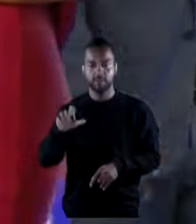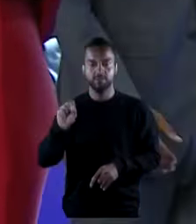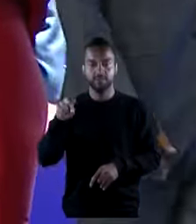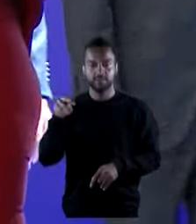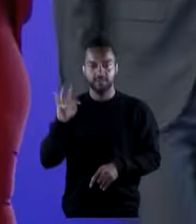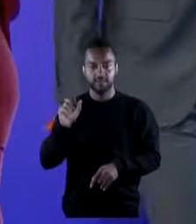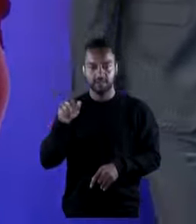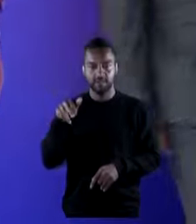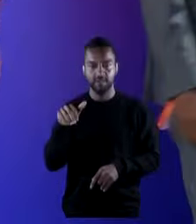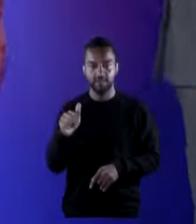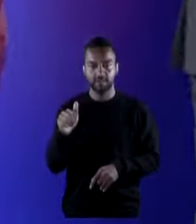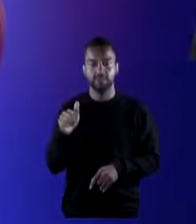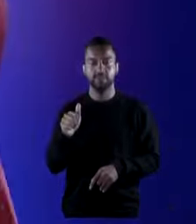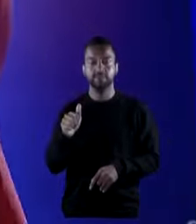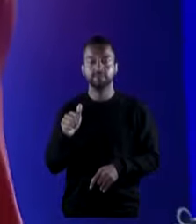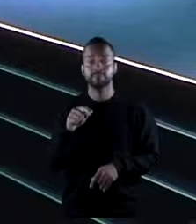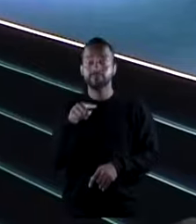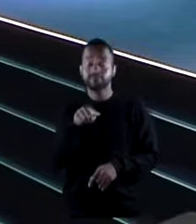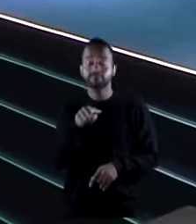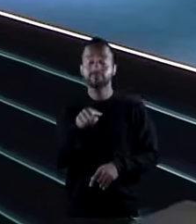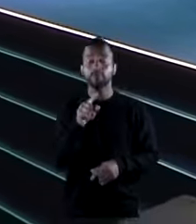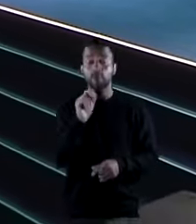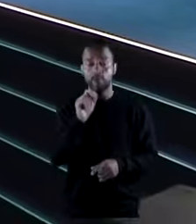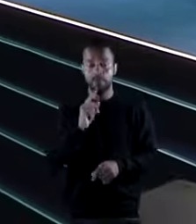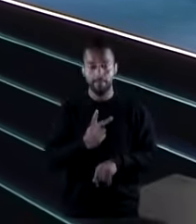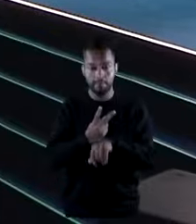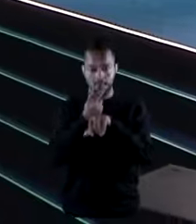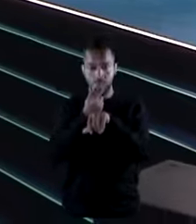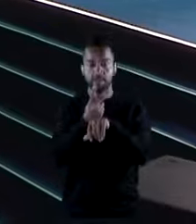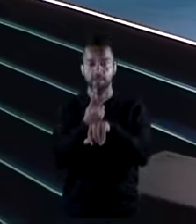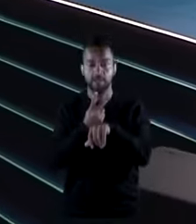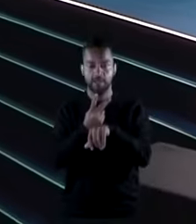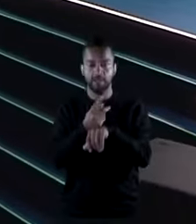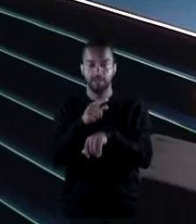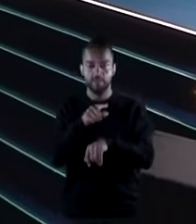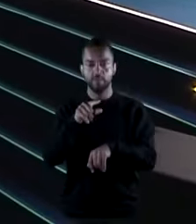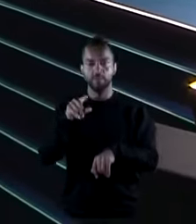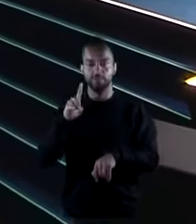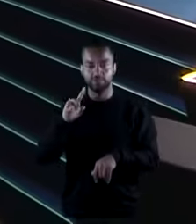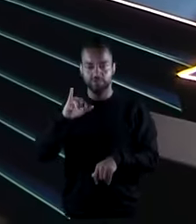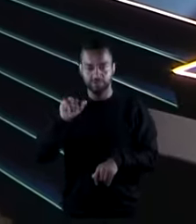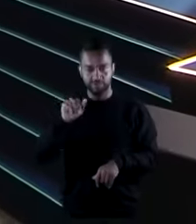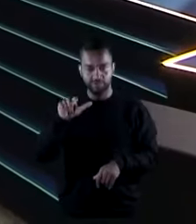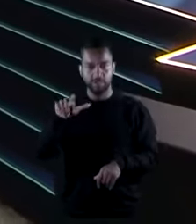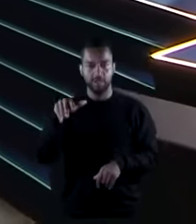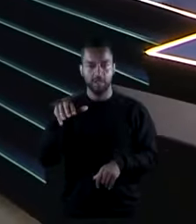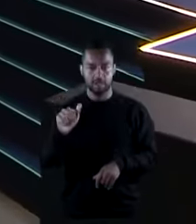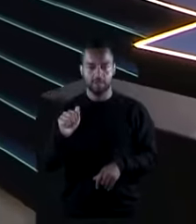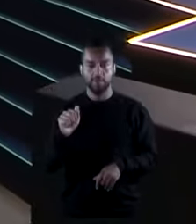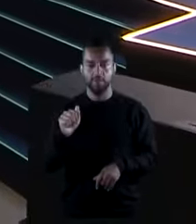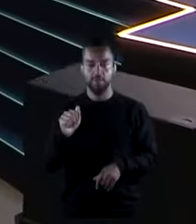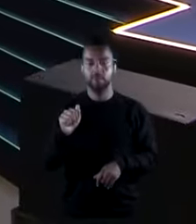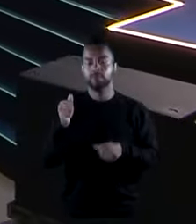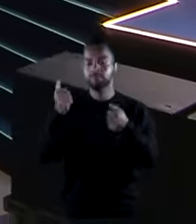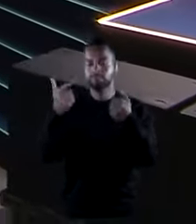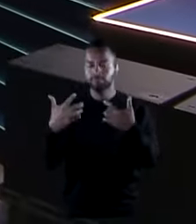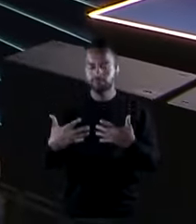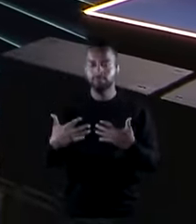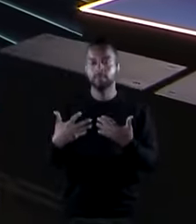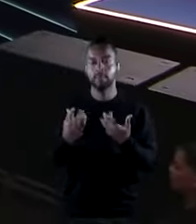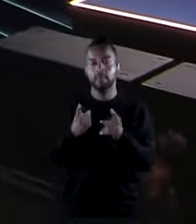que o Djalma Santos, além de tudo que eu falei aqui, parabéns, Gabriel, tudo bem? Bem, o Djalma Santos